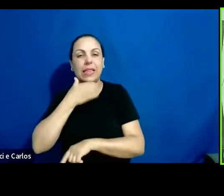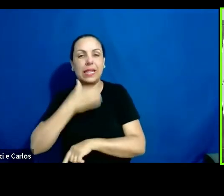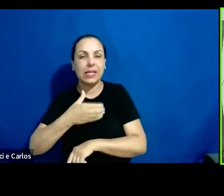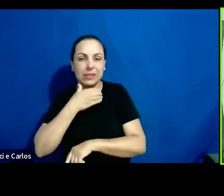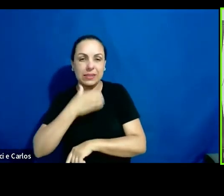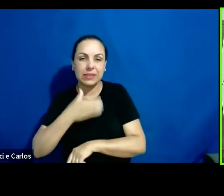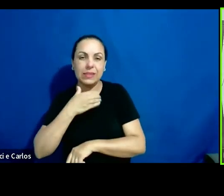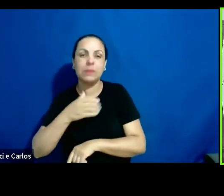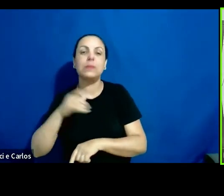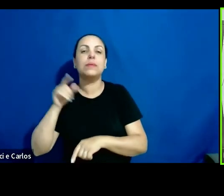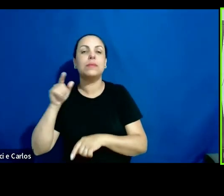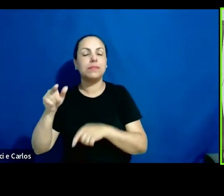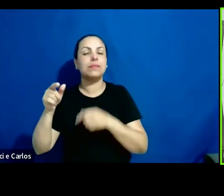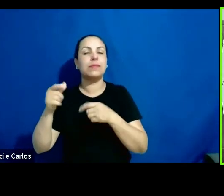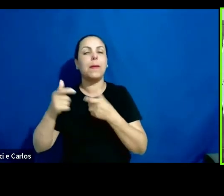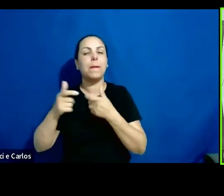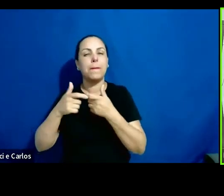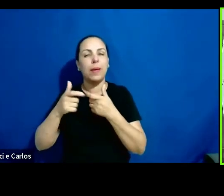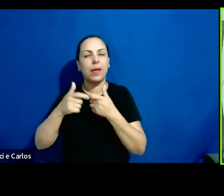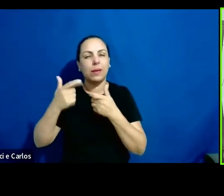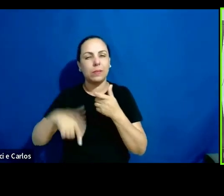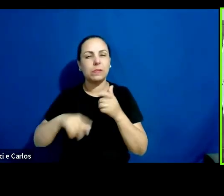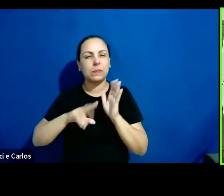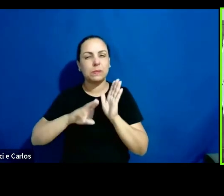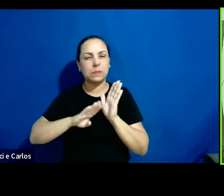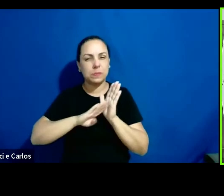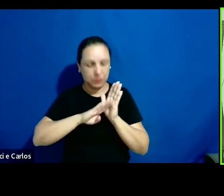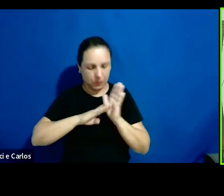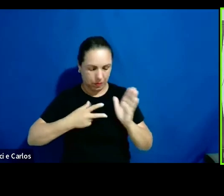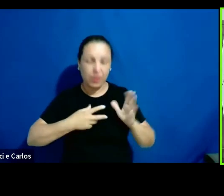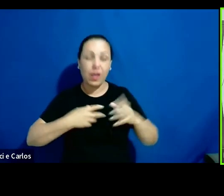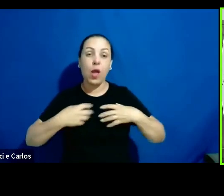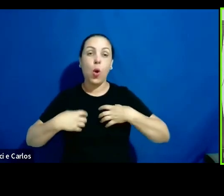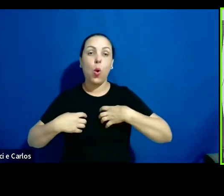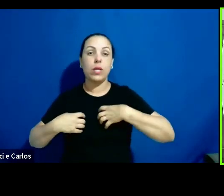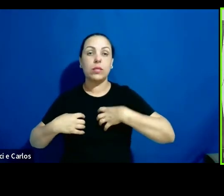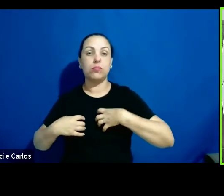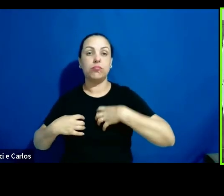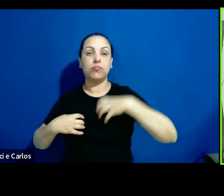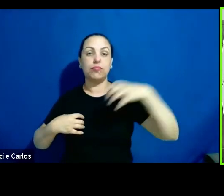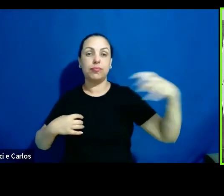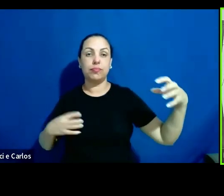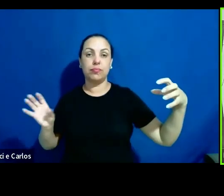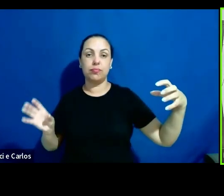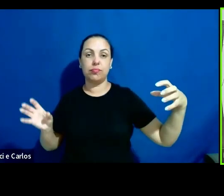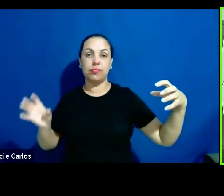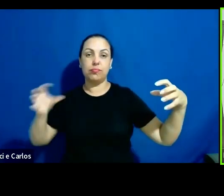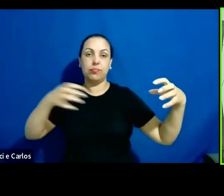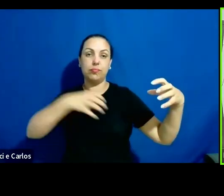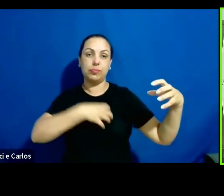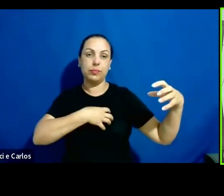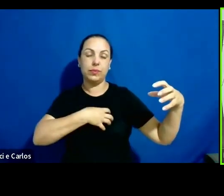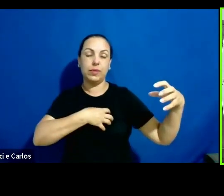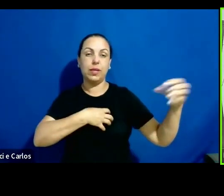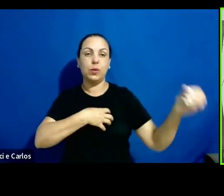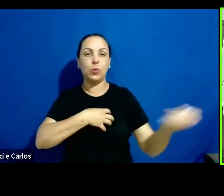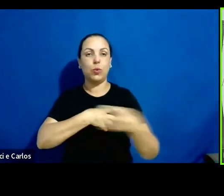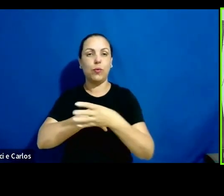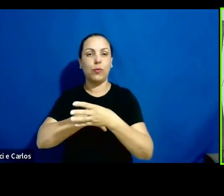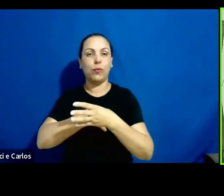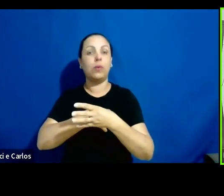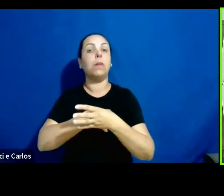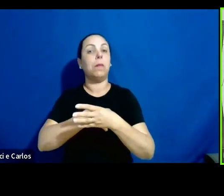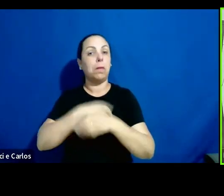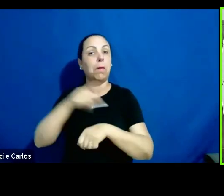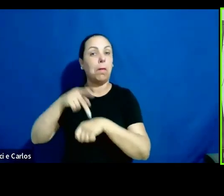Bernard realizou o primeiro transplante de coração na cidade de Cabo, na África